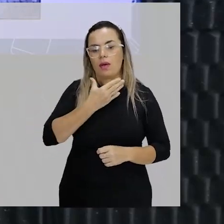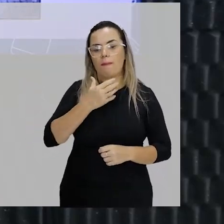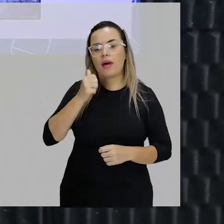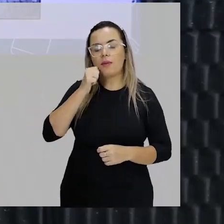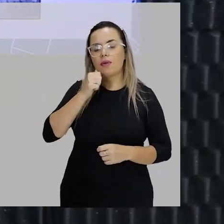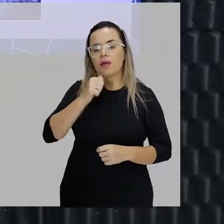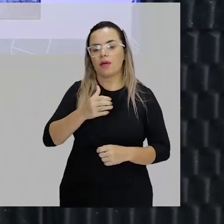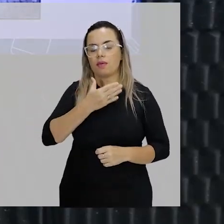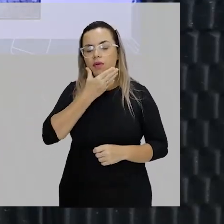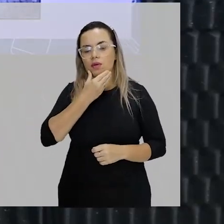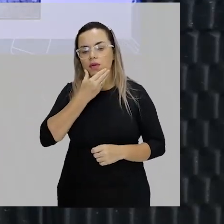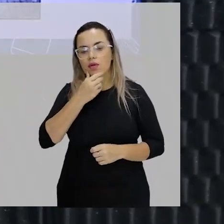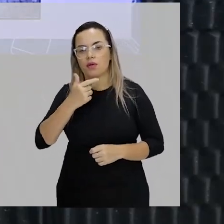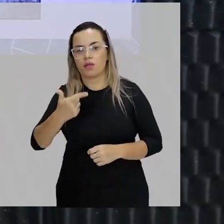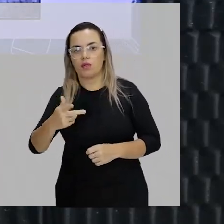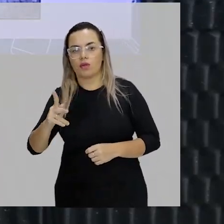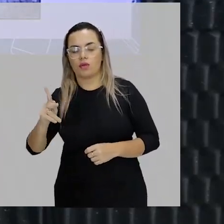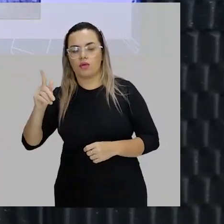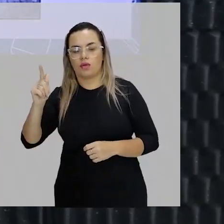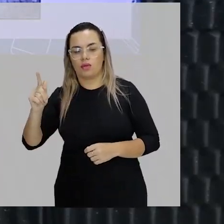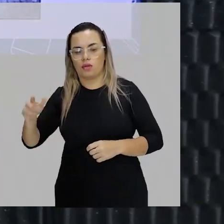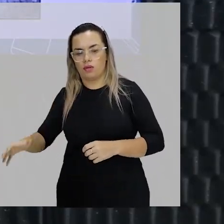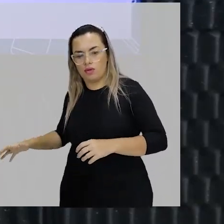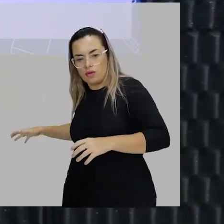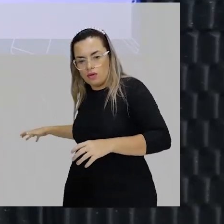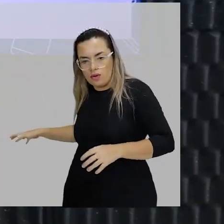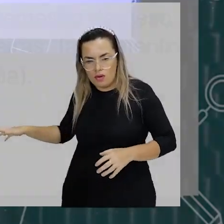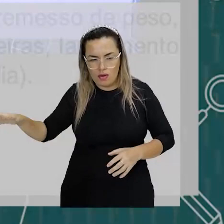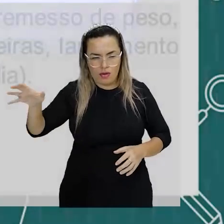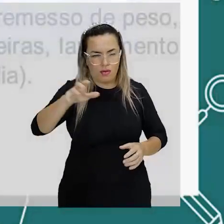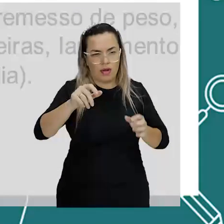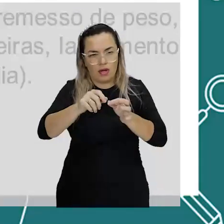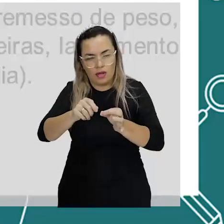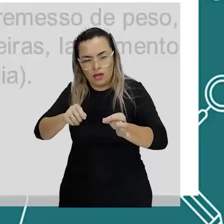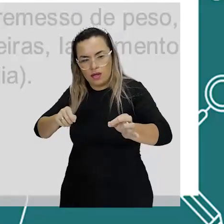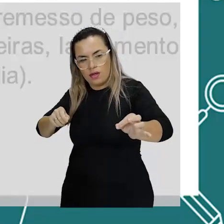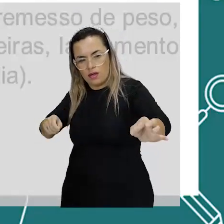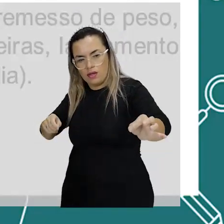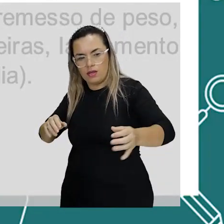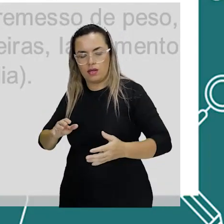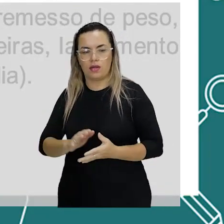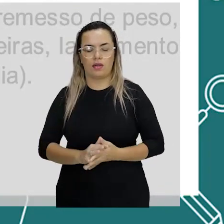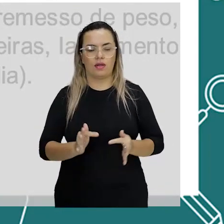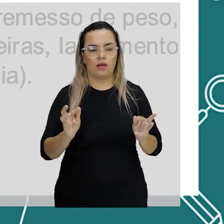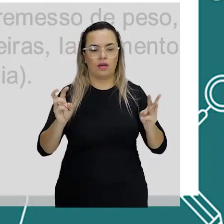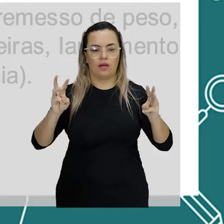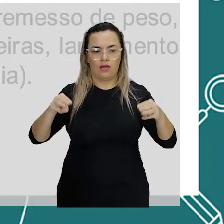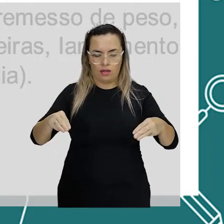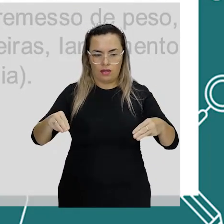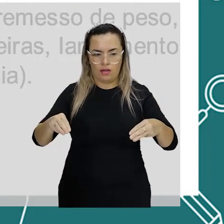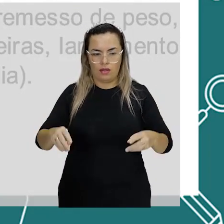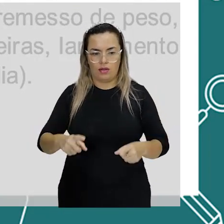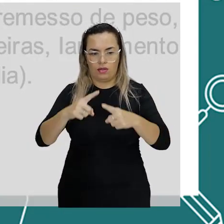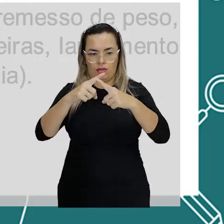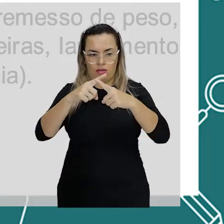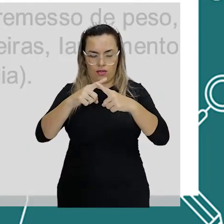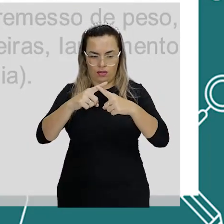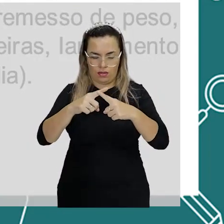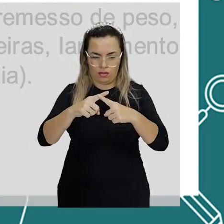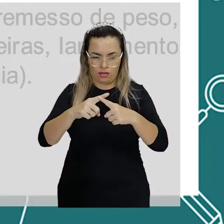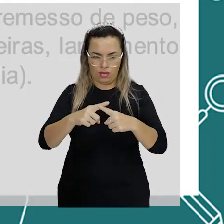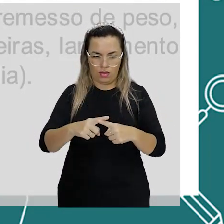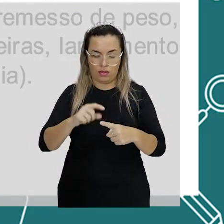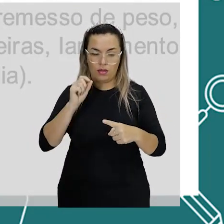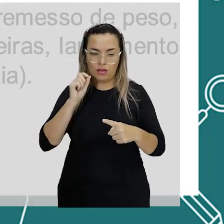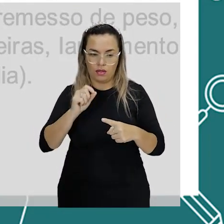disco, joga esse disco o mais distante possível. E por último aqui existem as provas combinadas. Quais